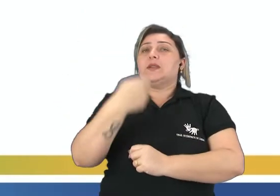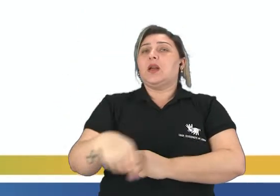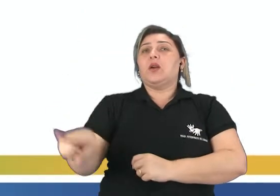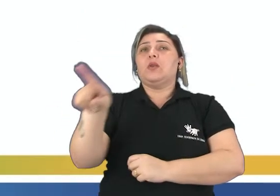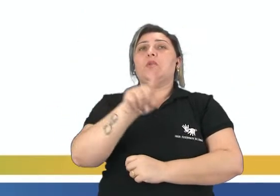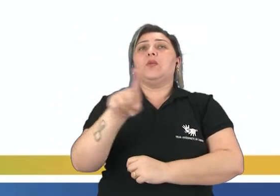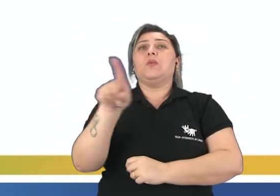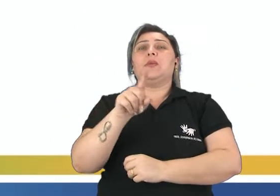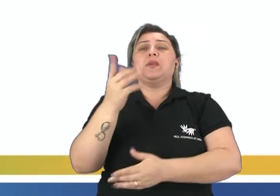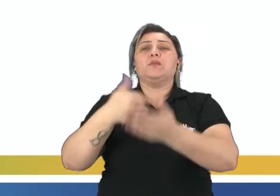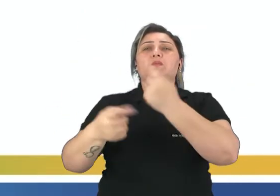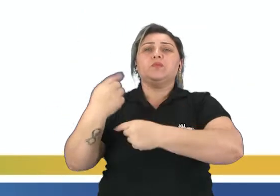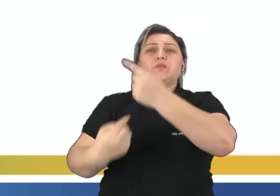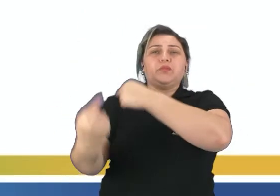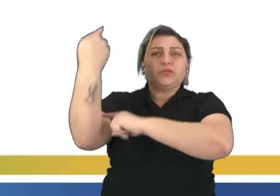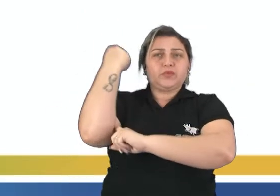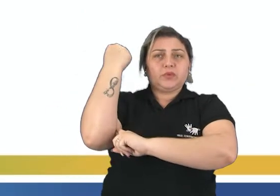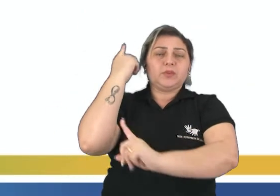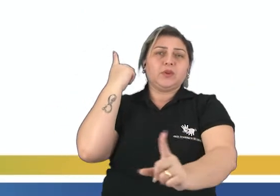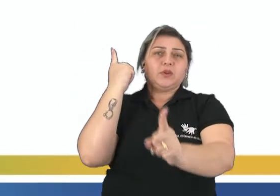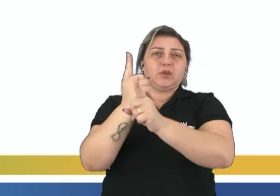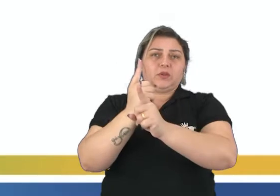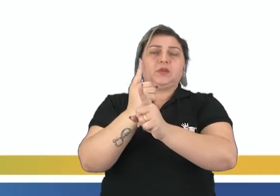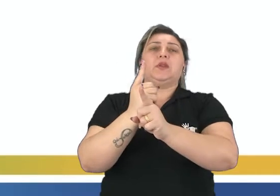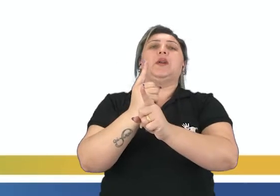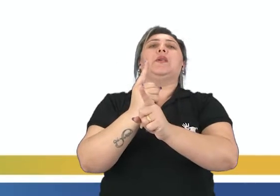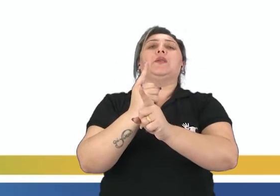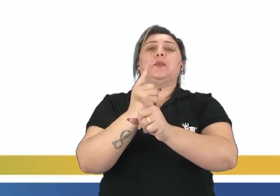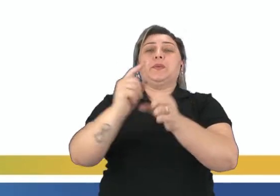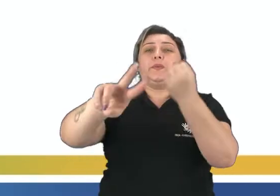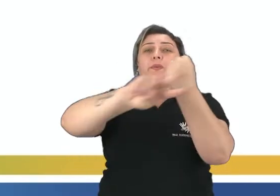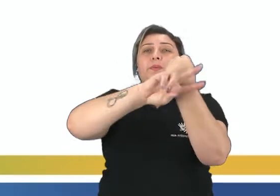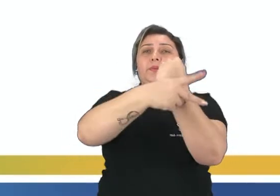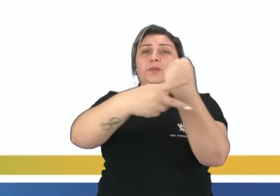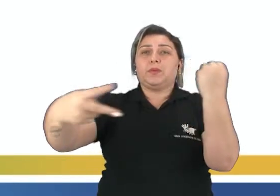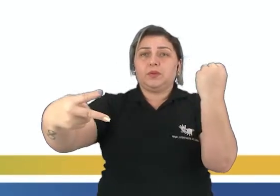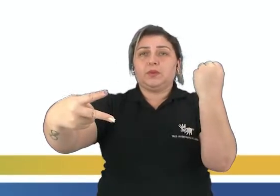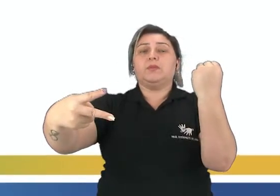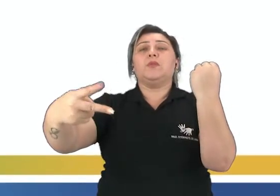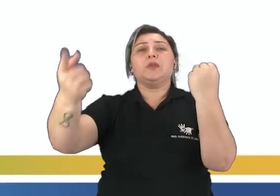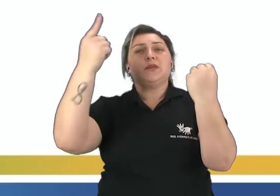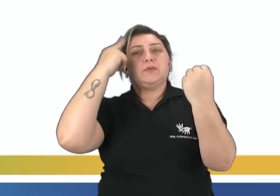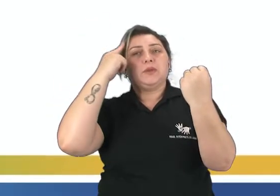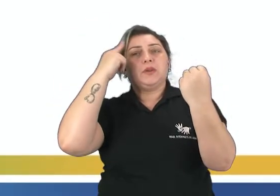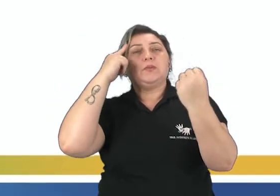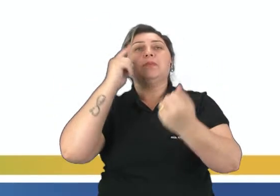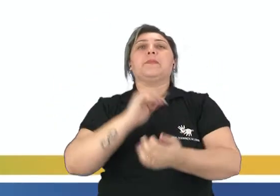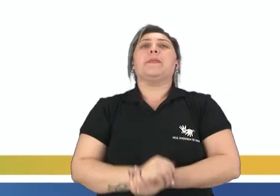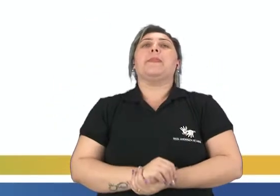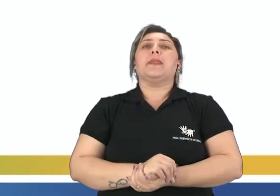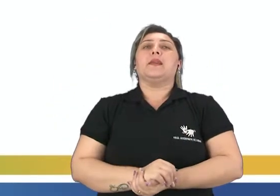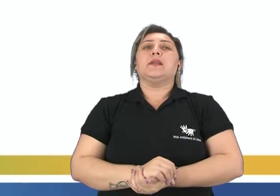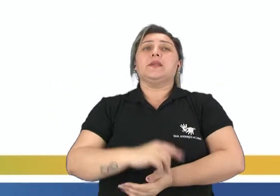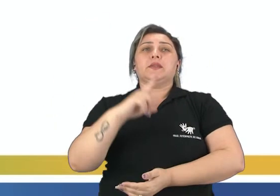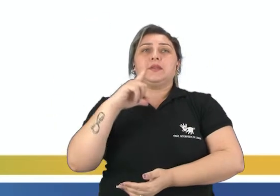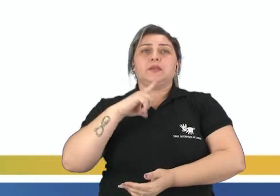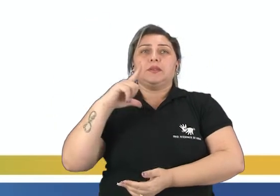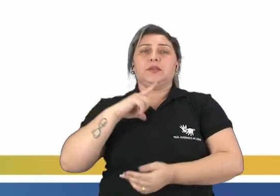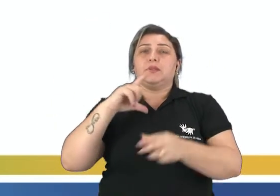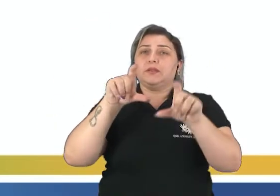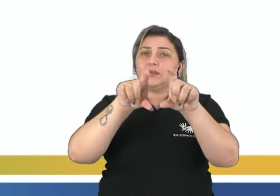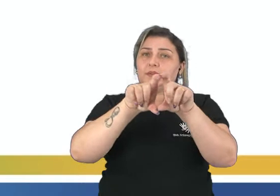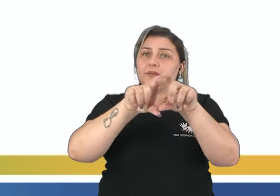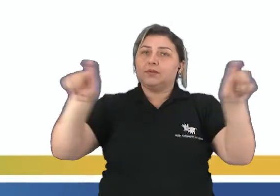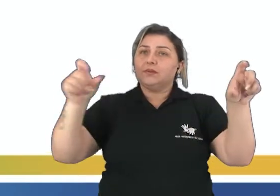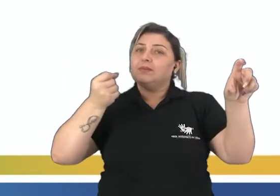tanto na máquina do tempo para encontrarmos as consequências originadas por tais pensamentos. Aí embaixo nós temos uma